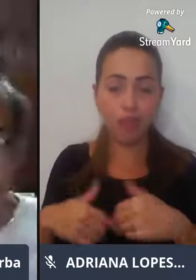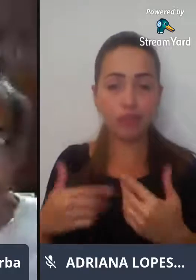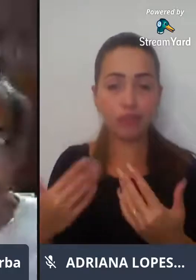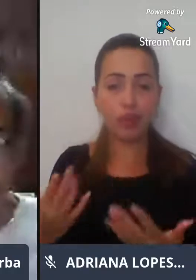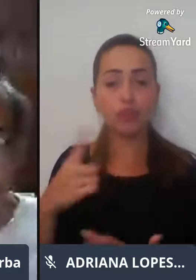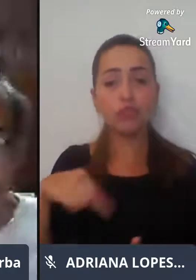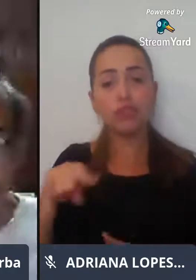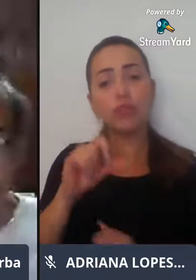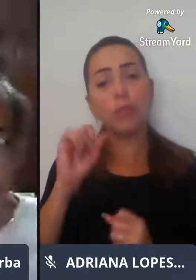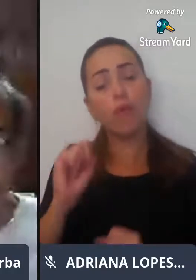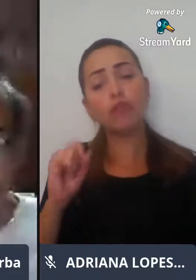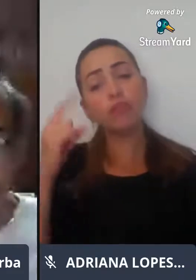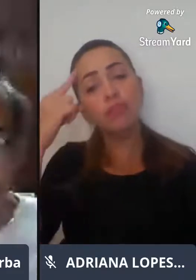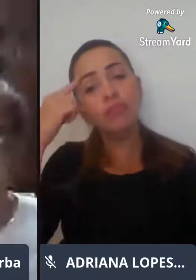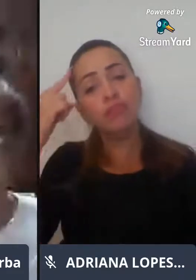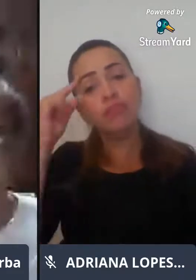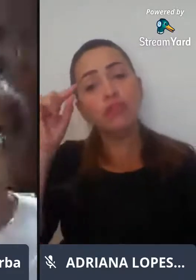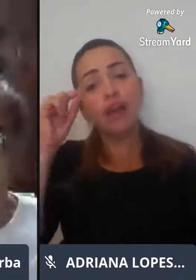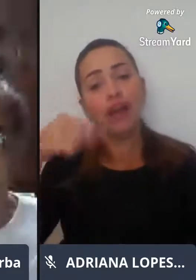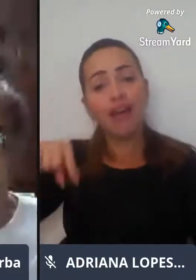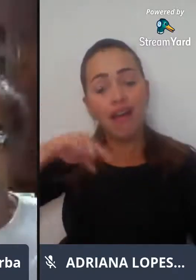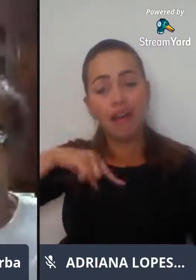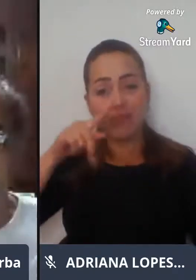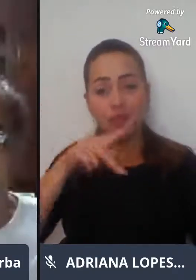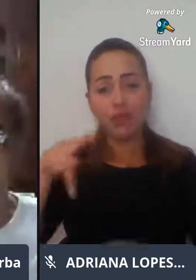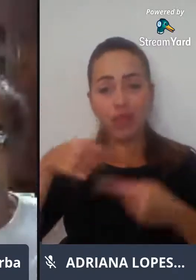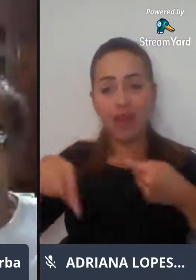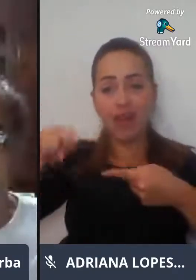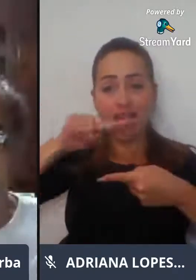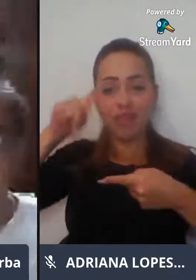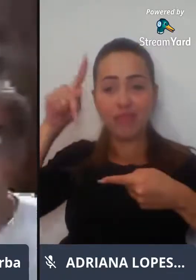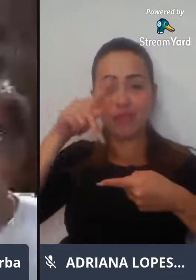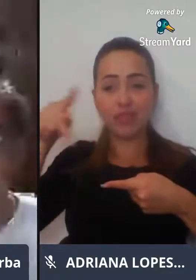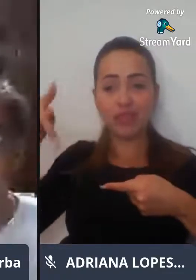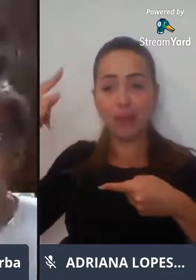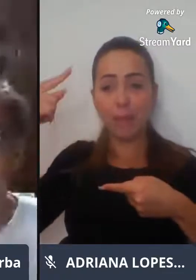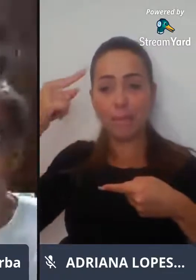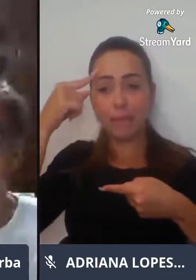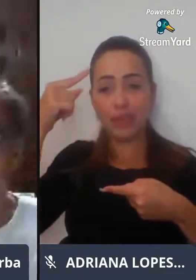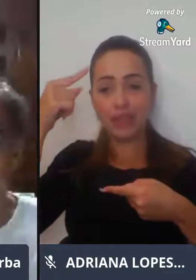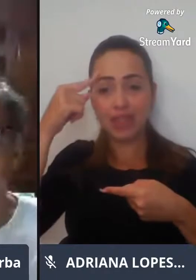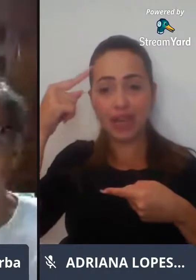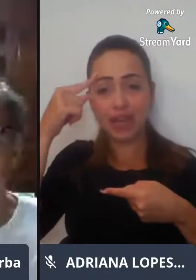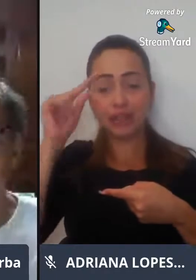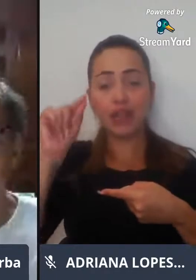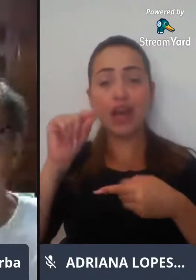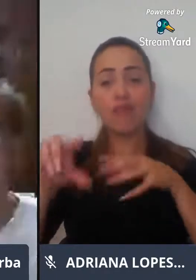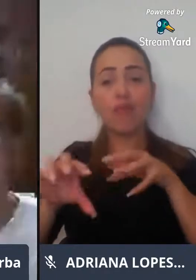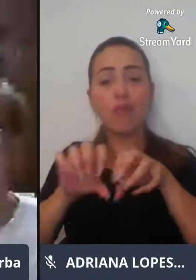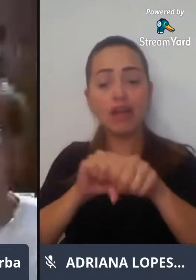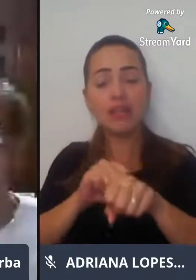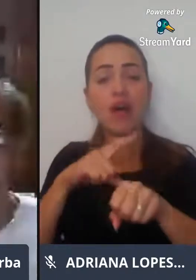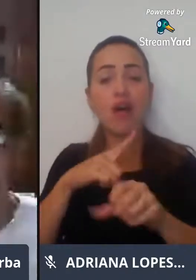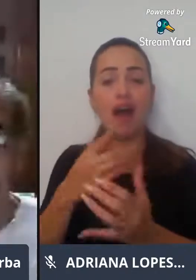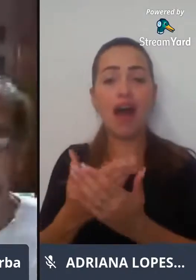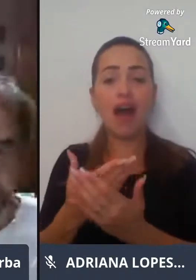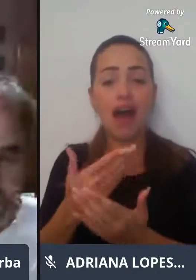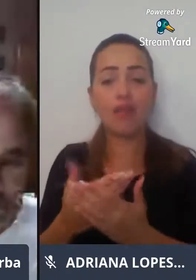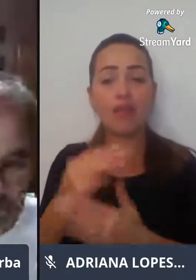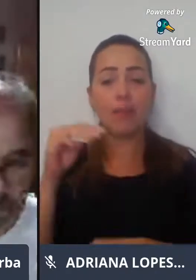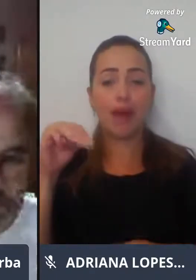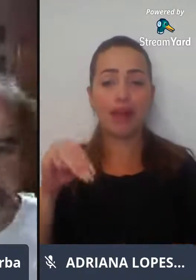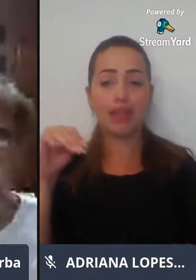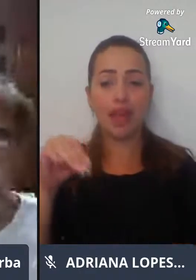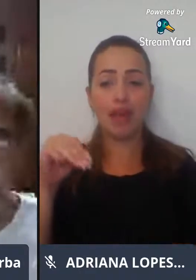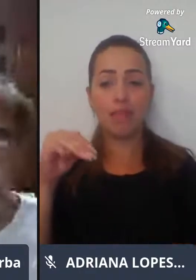gente pode olhar o formador do formador assistindo o vídeo da formação que foi gerada a partir de uma aula de matemática, e aí a